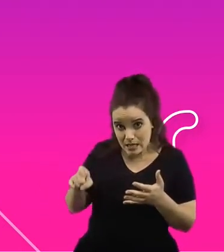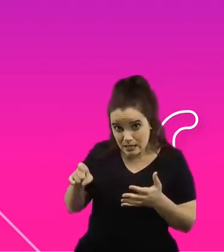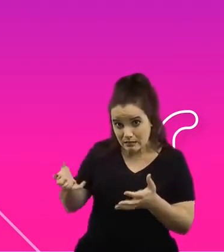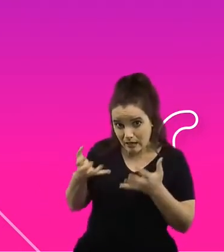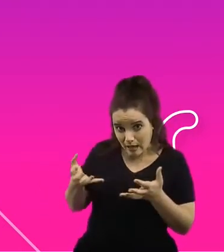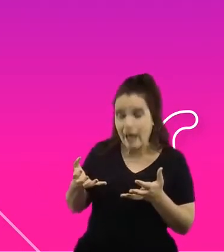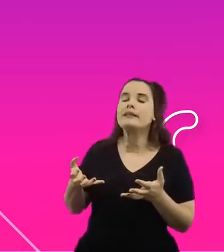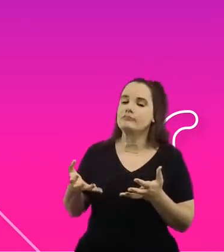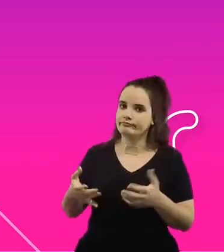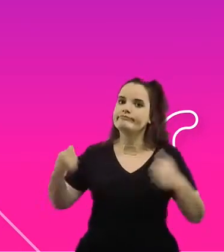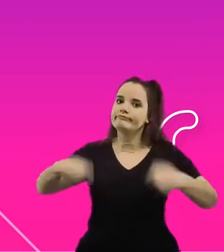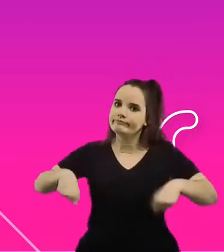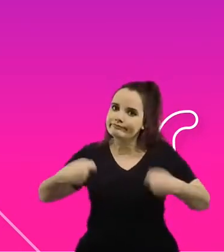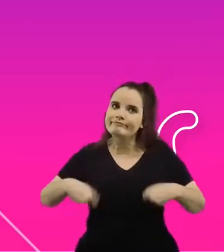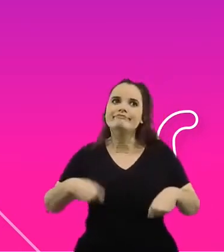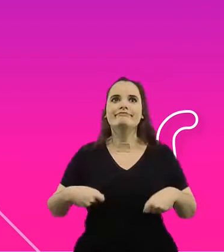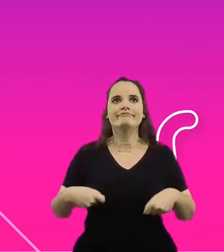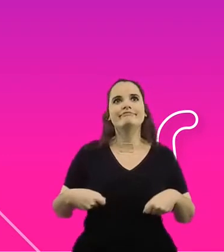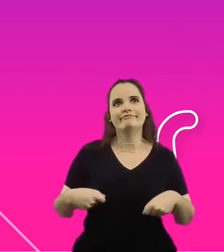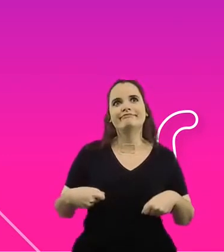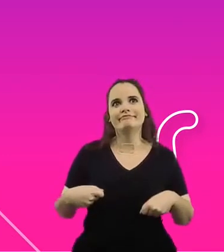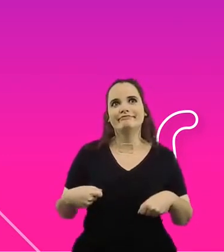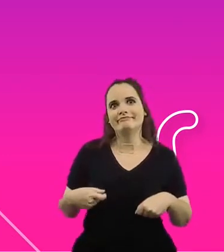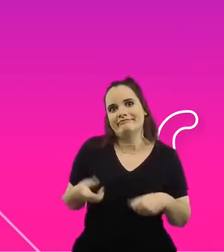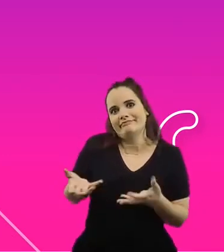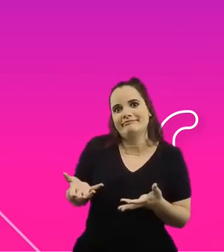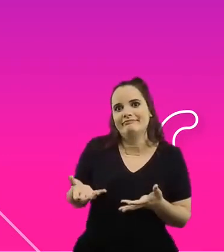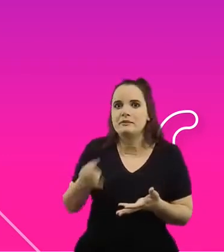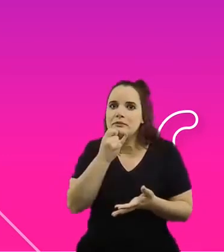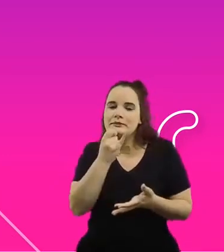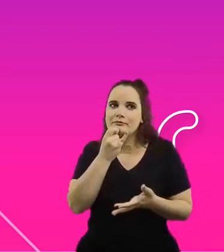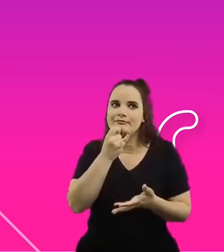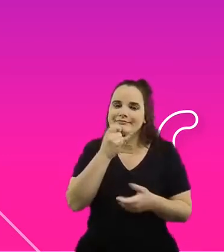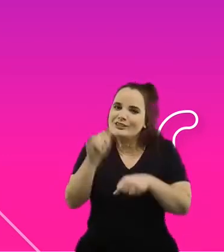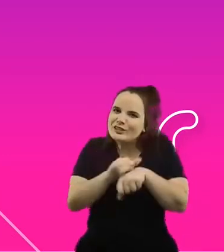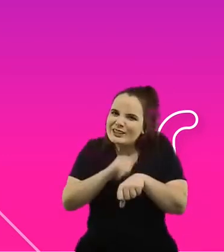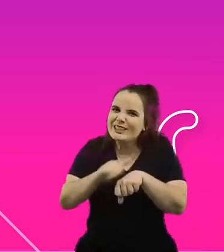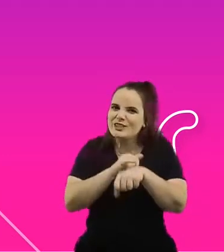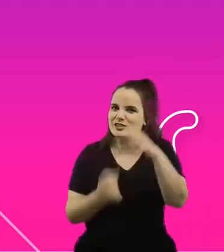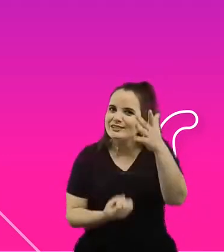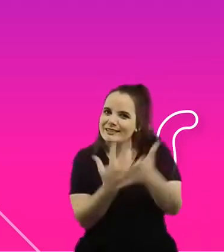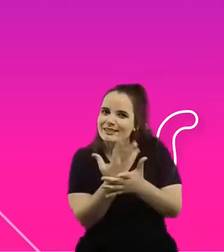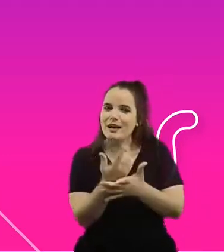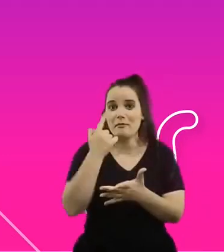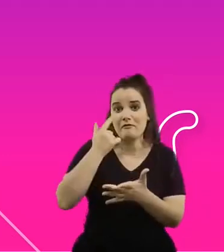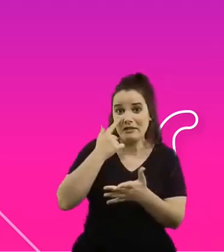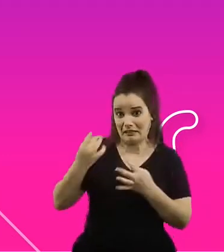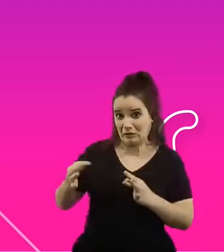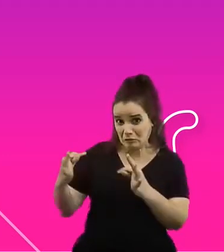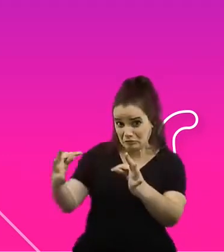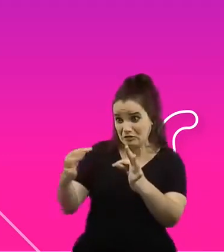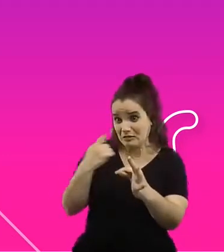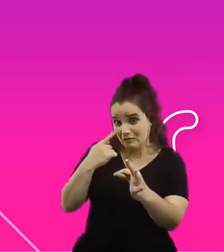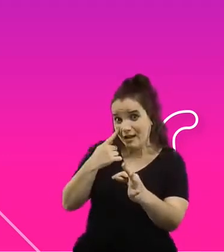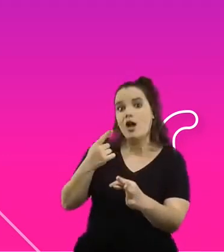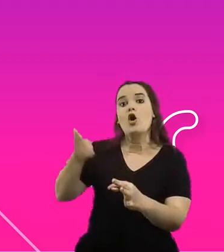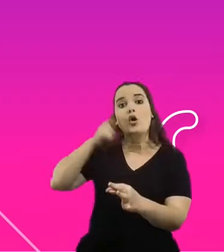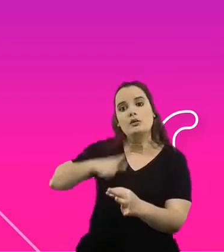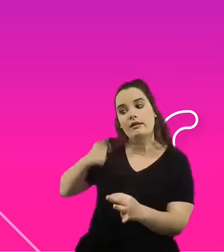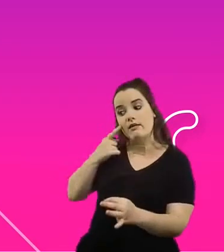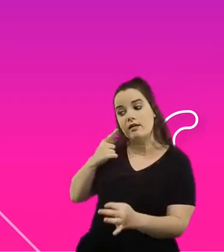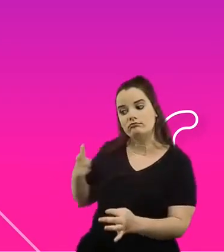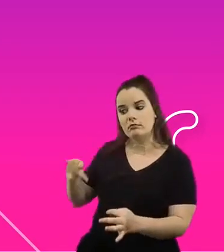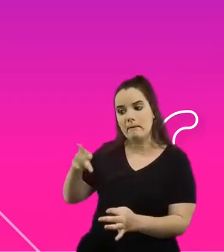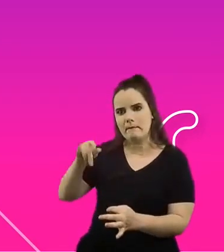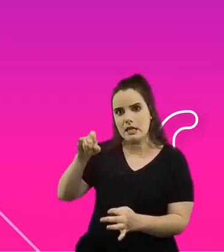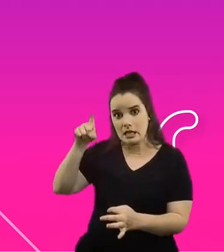conseguir implantar processos e soluções tecnológicas que consigam fazer essa avaliação de risco em